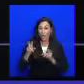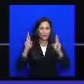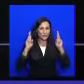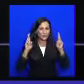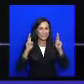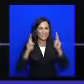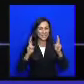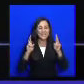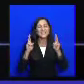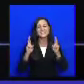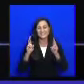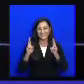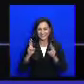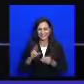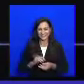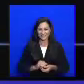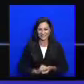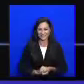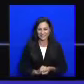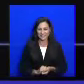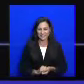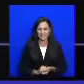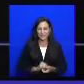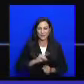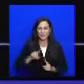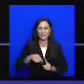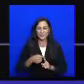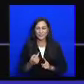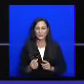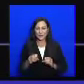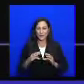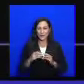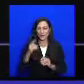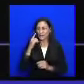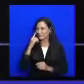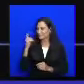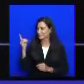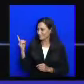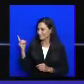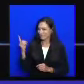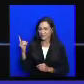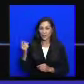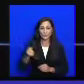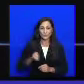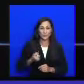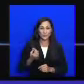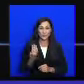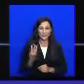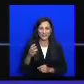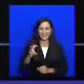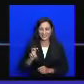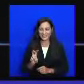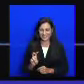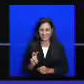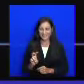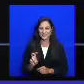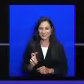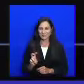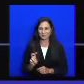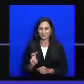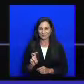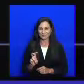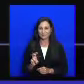os dedos, fica na torcida. Vem chegando mais uma bola, número 45, bola